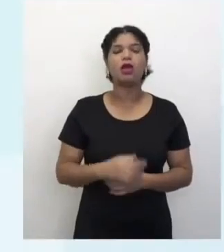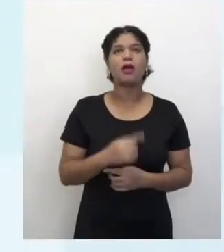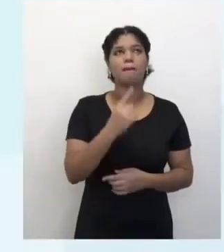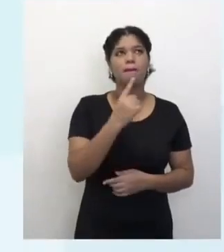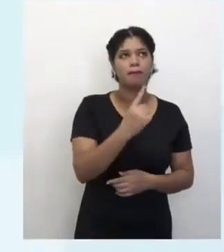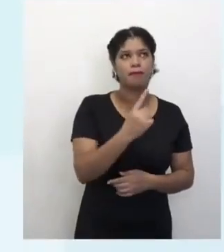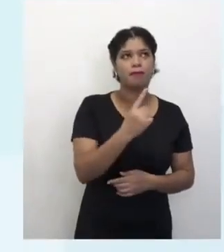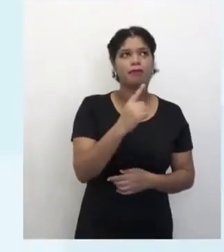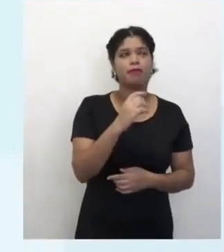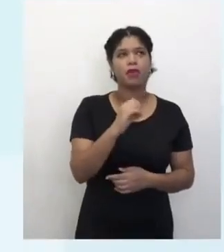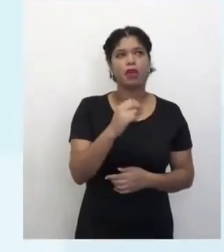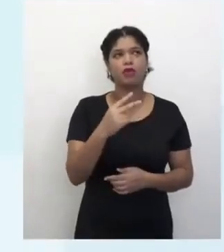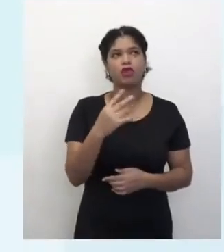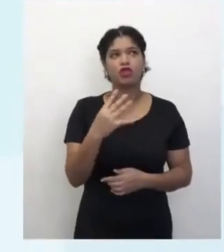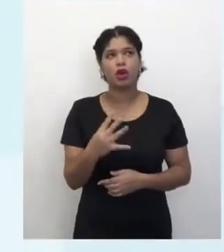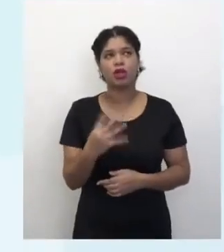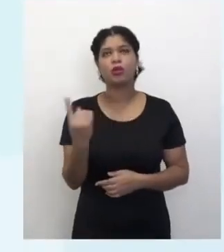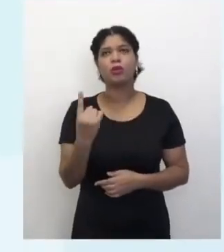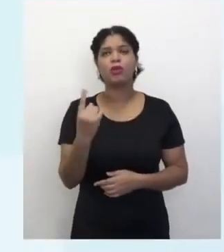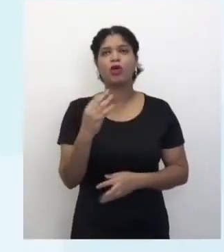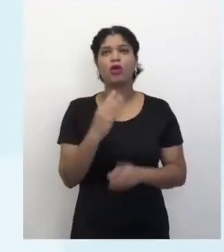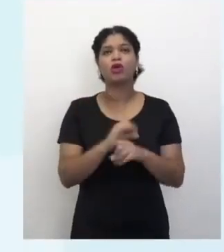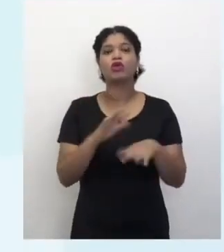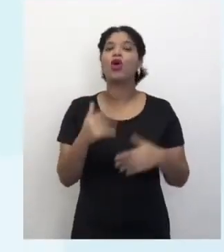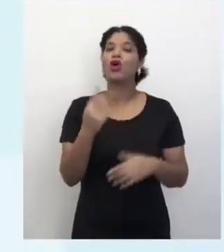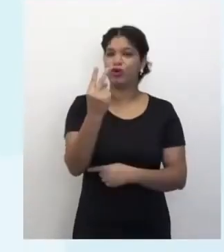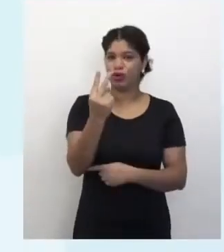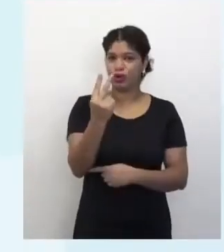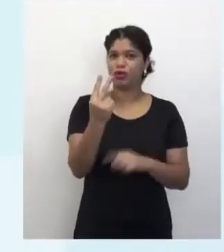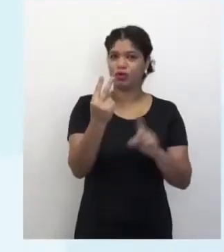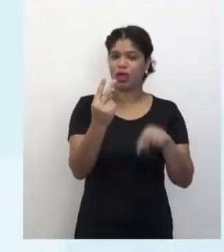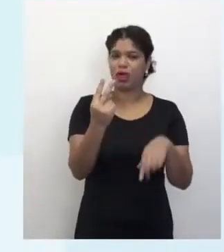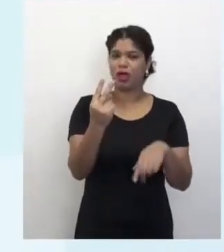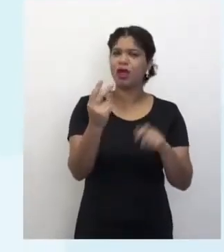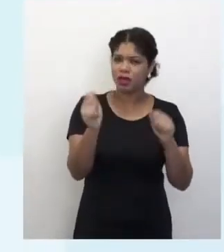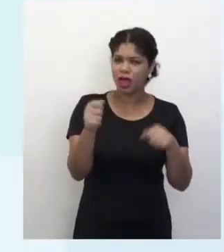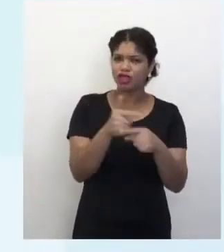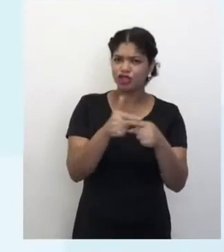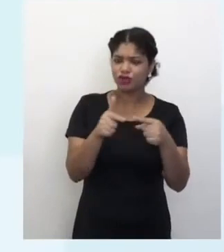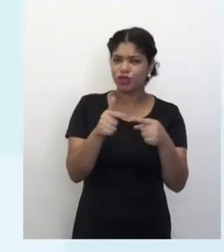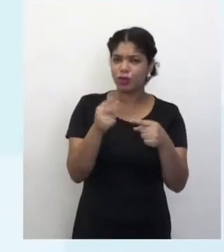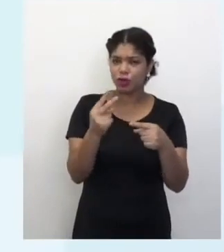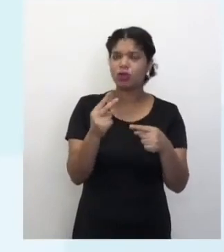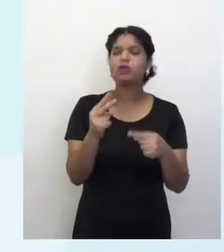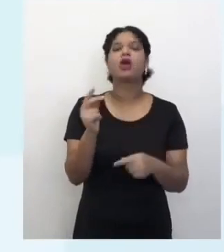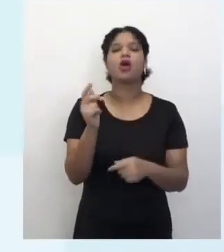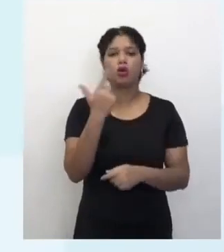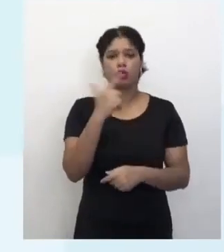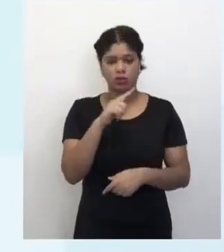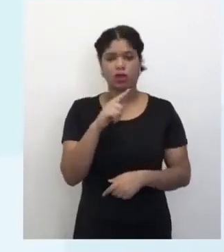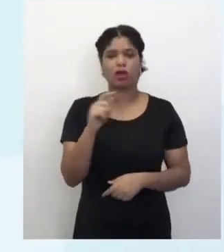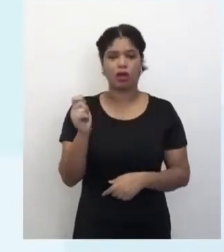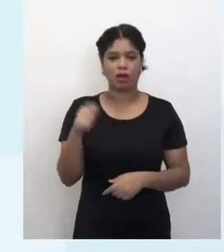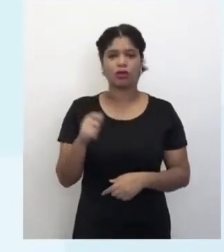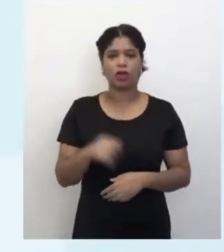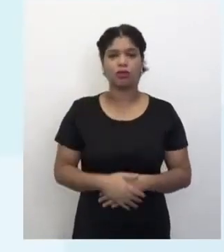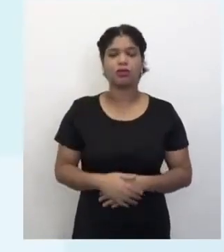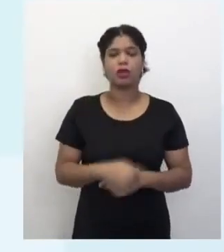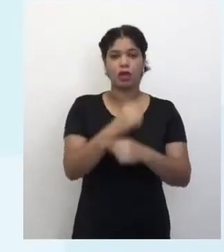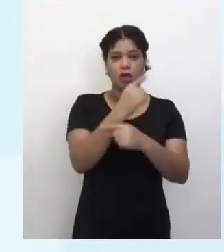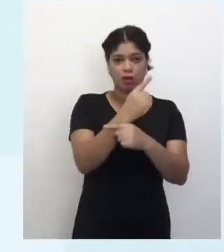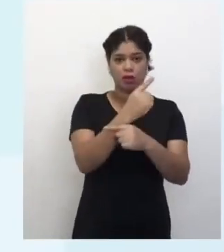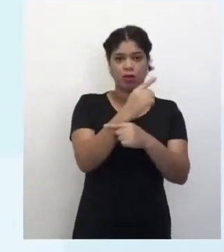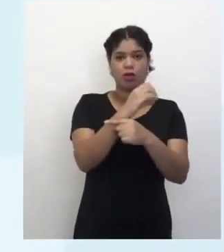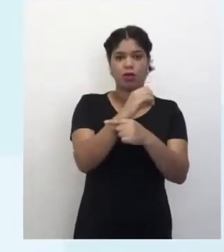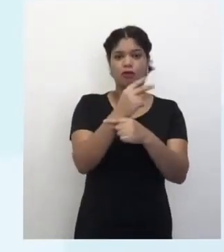1024, qual é o primeiro primo que eu conheço? É o 2. Ele dá para dividir por 2? Dá, então eu divido, olha. Então, 1024